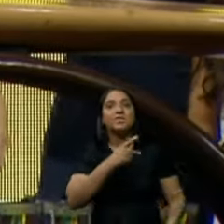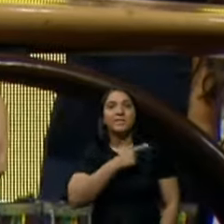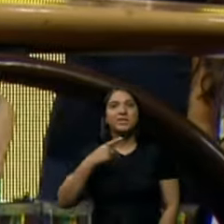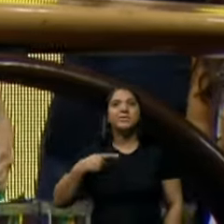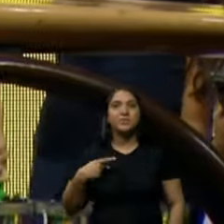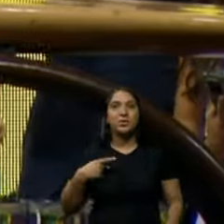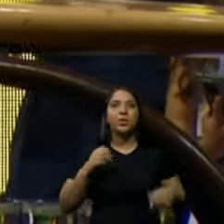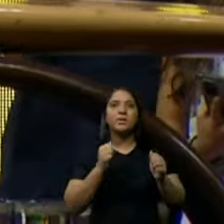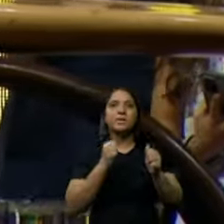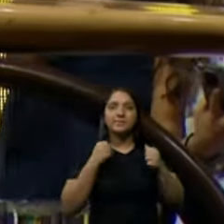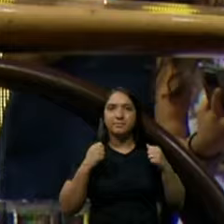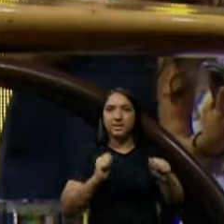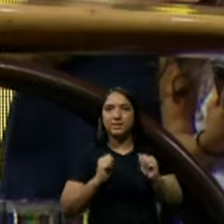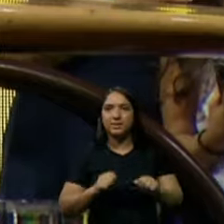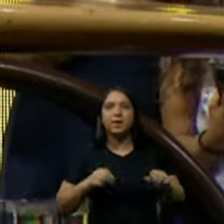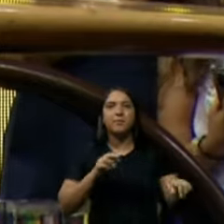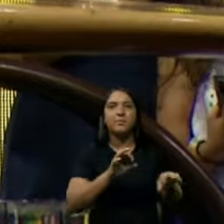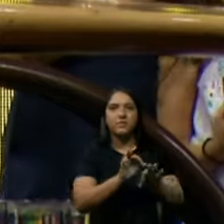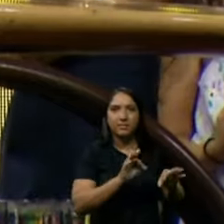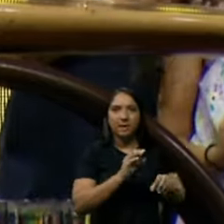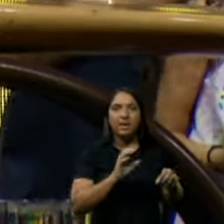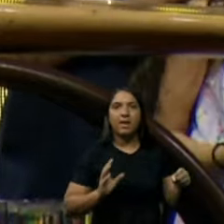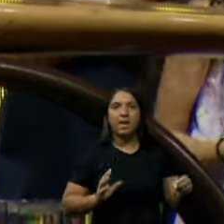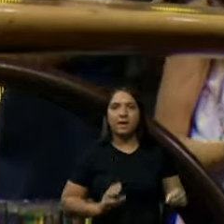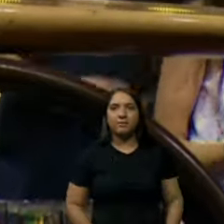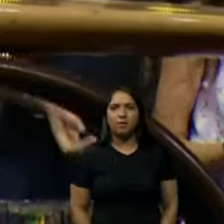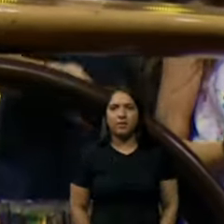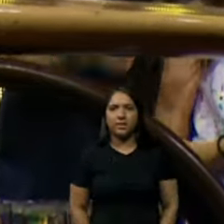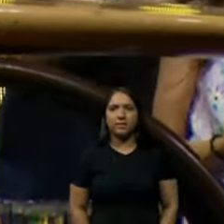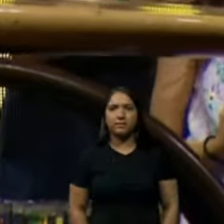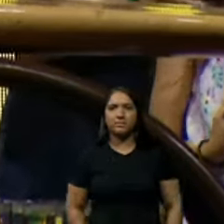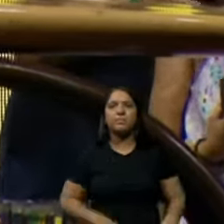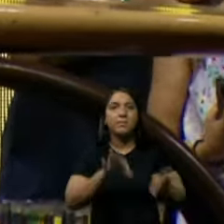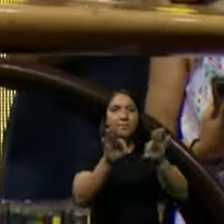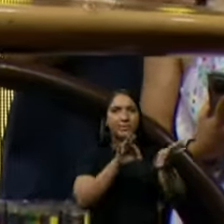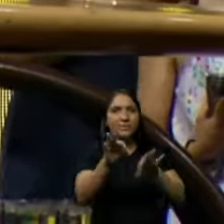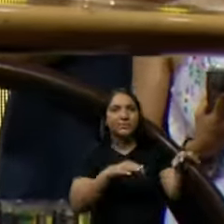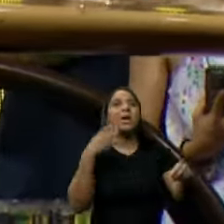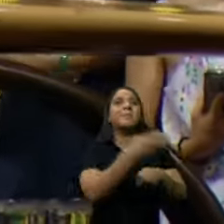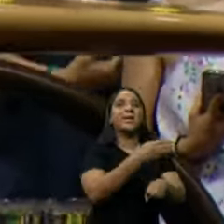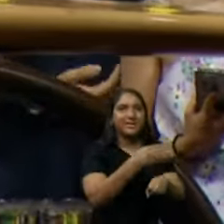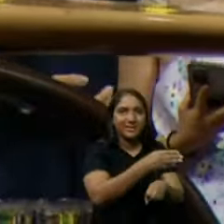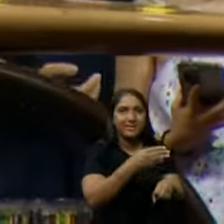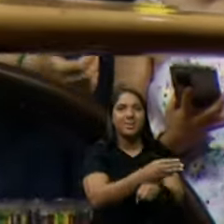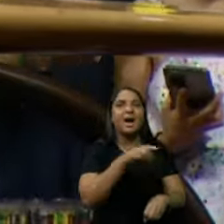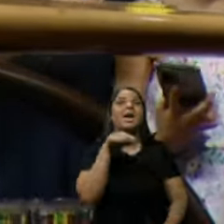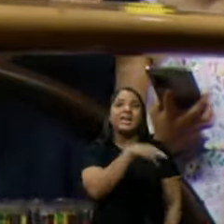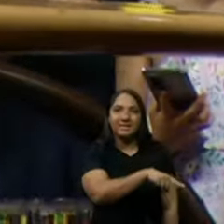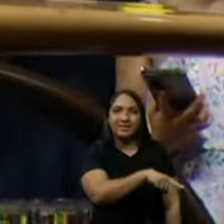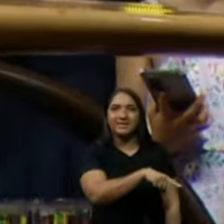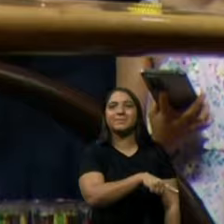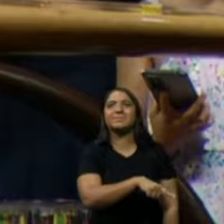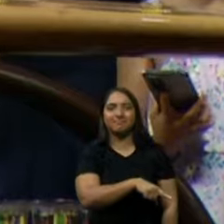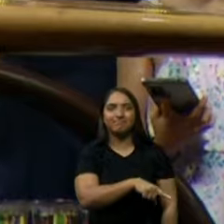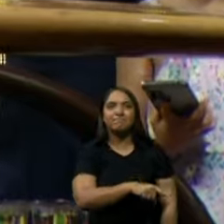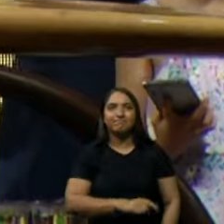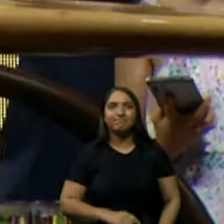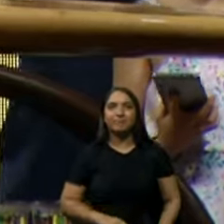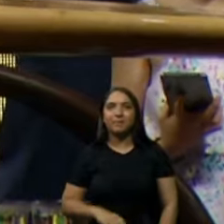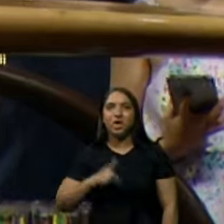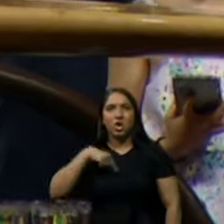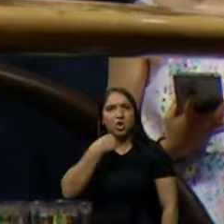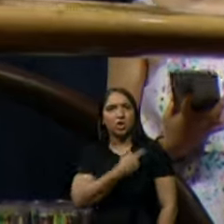nos envolver com esse projetos quanto entendem que eu falo Amém tomo temos muitas necessidades mas primeiro vamos abençoar